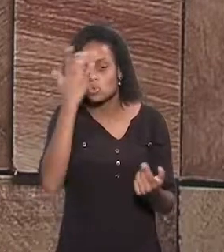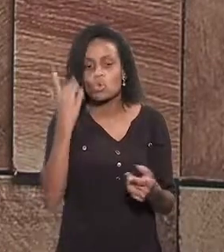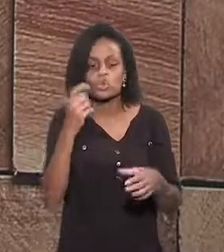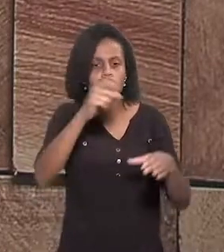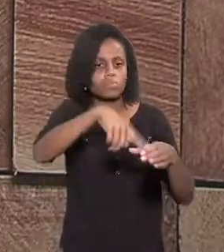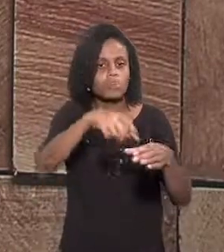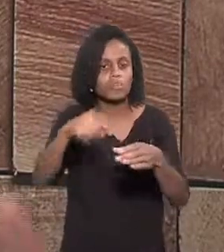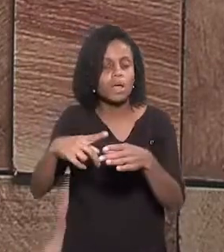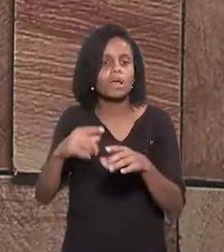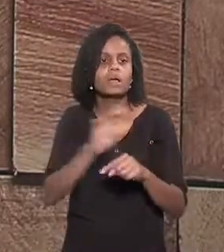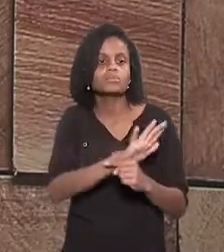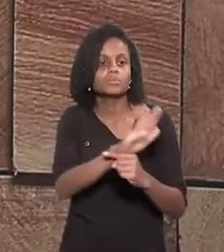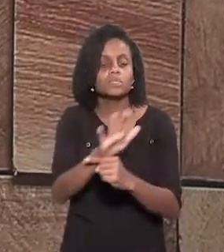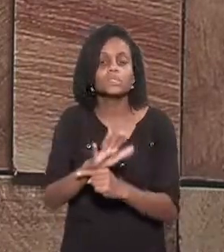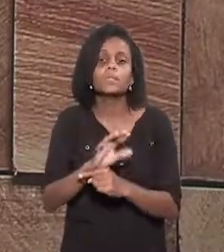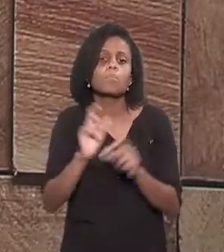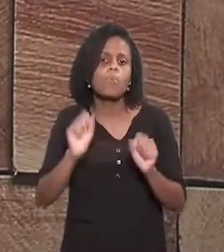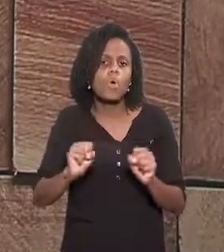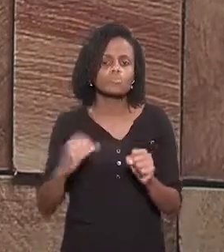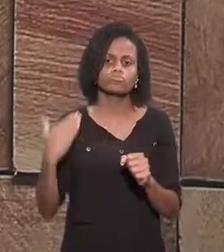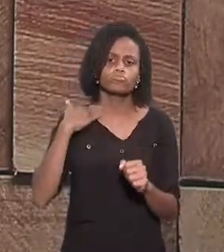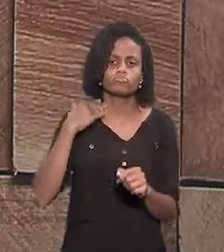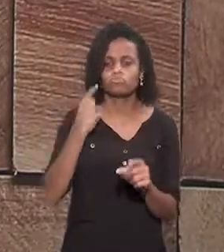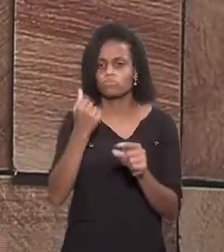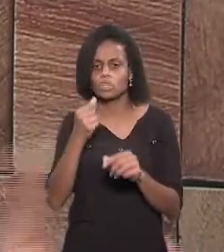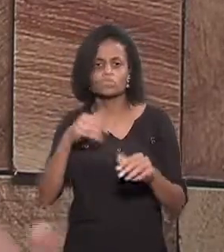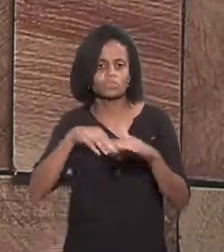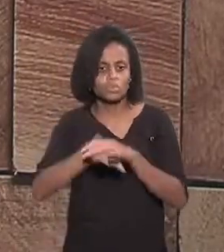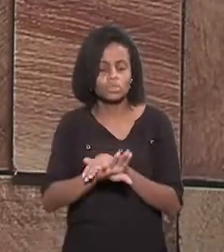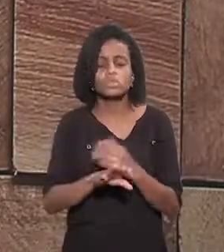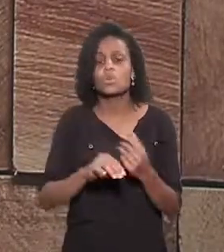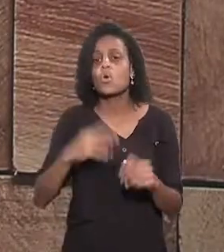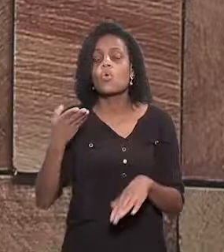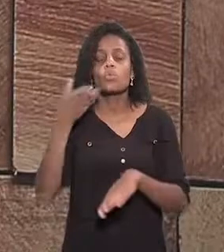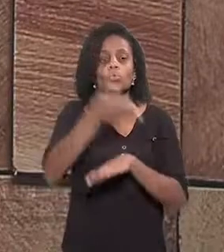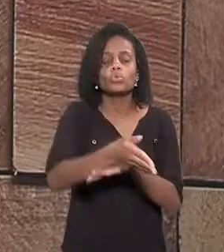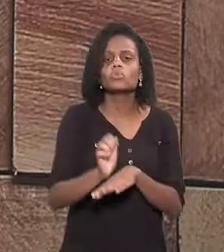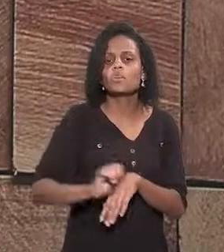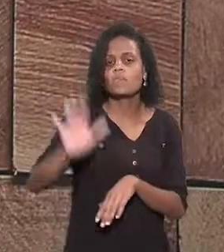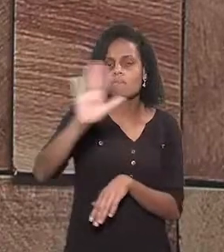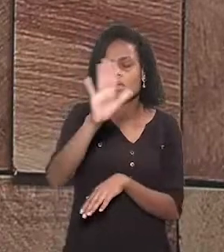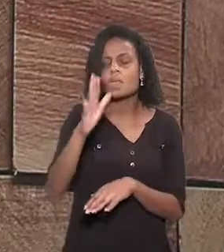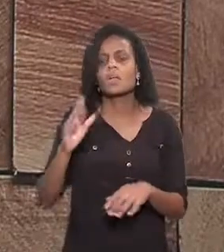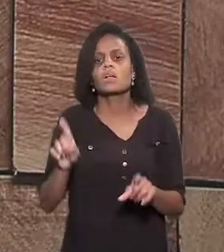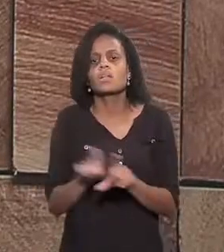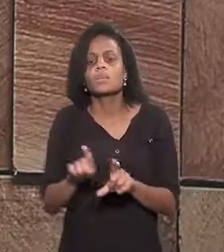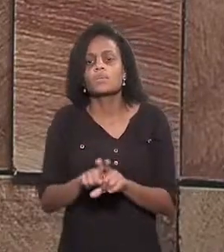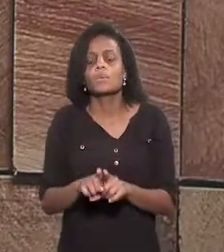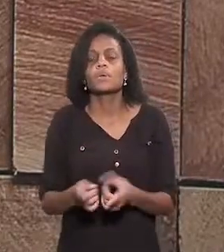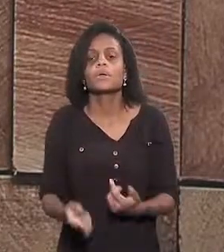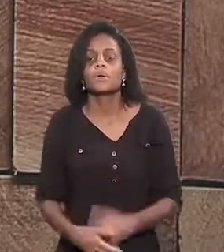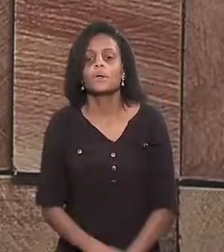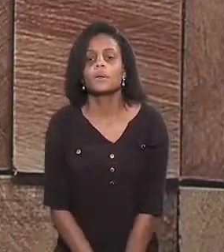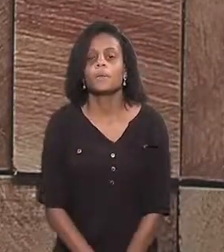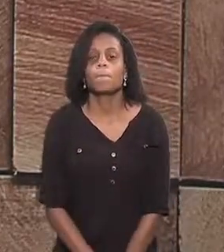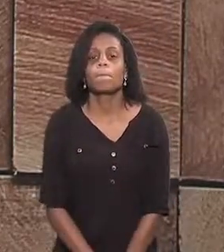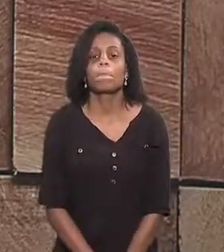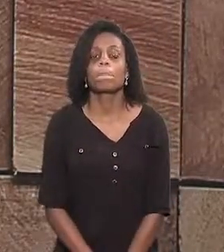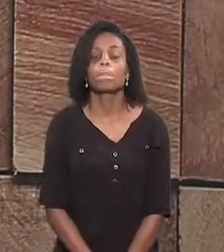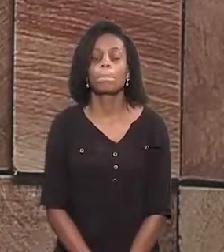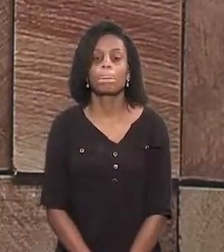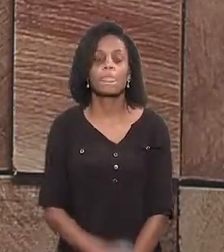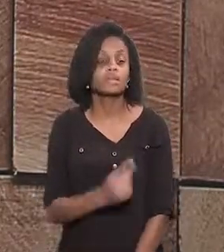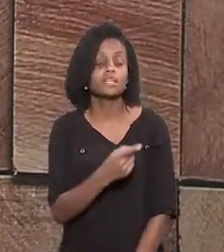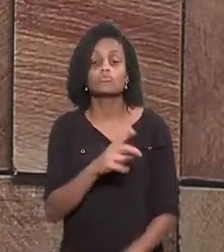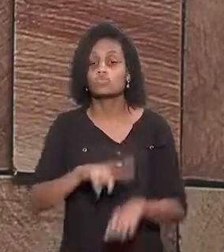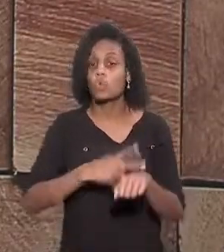pra gente através da conta bancária ou através indo à própria comunidade ou indo a alguns pontos que a gente disponibiliza.